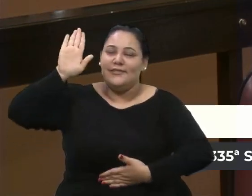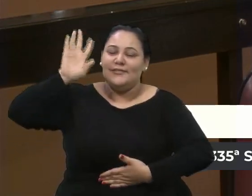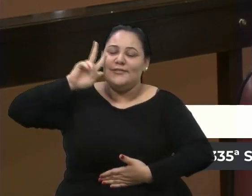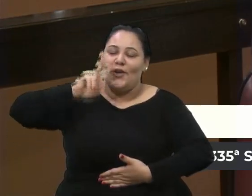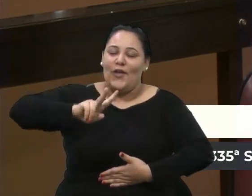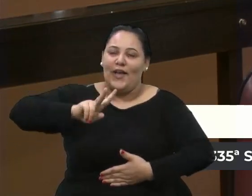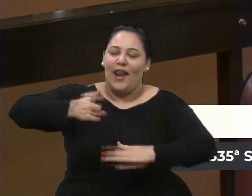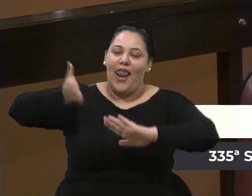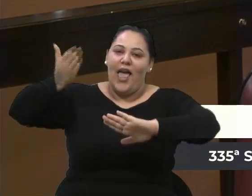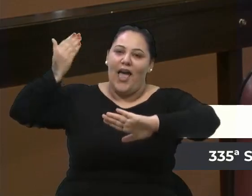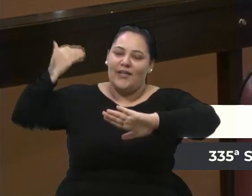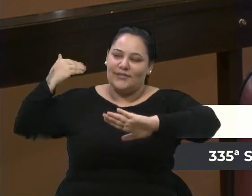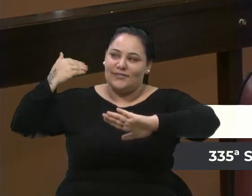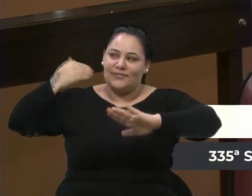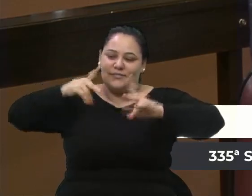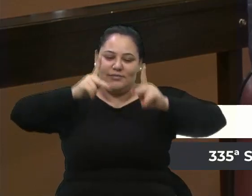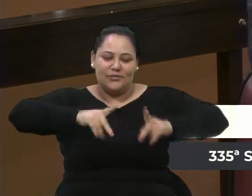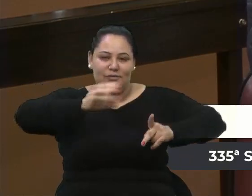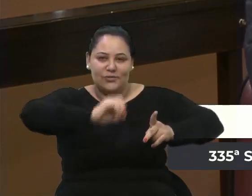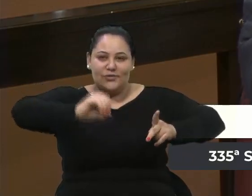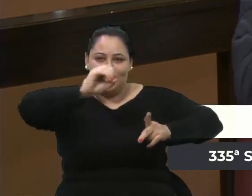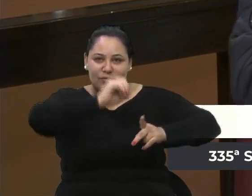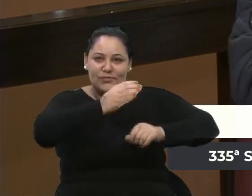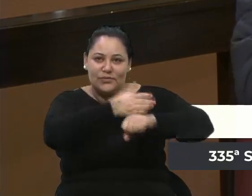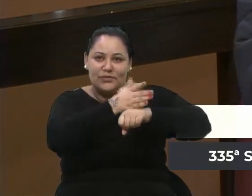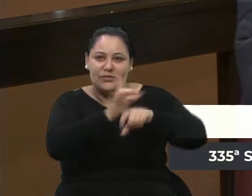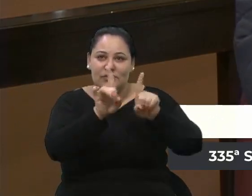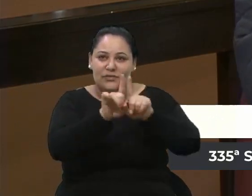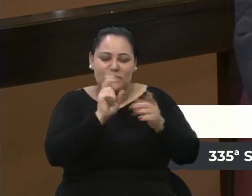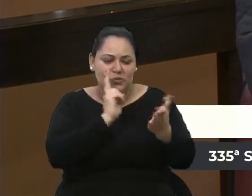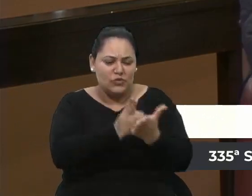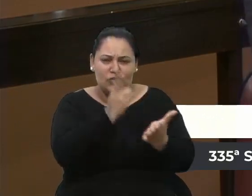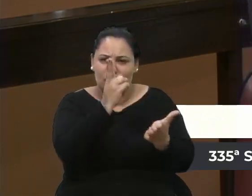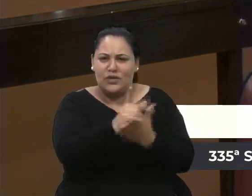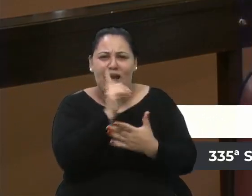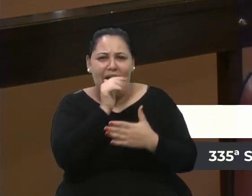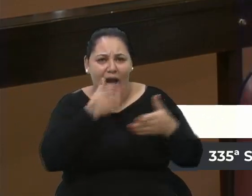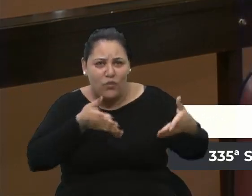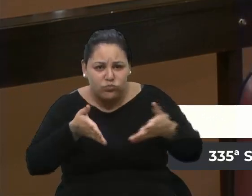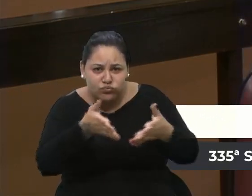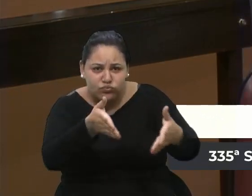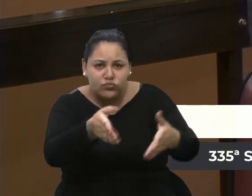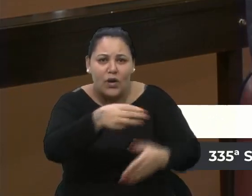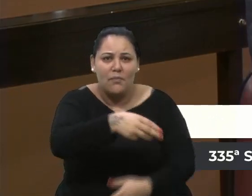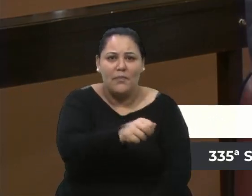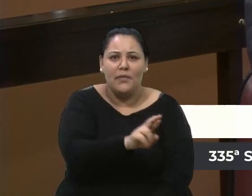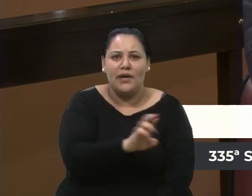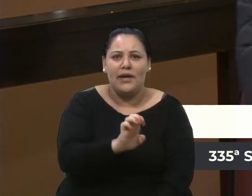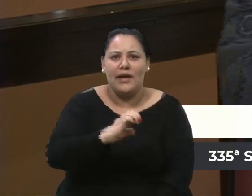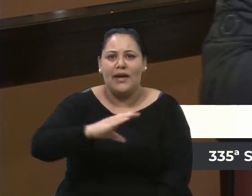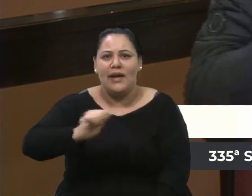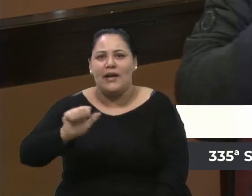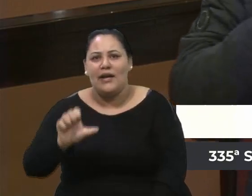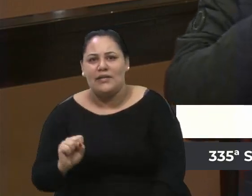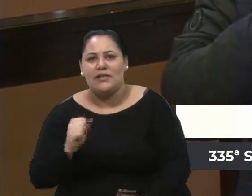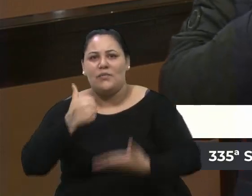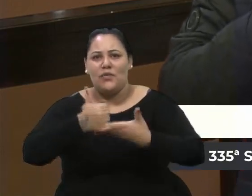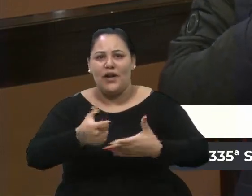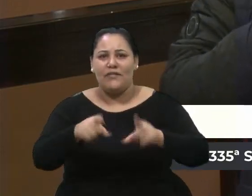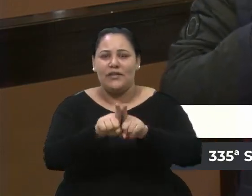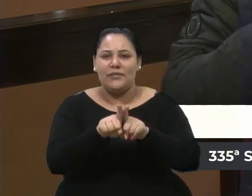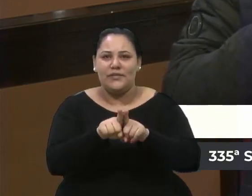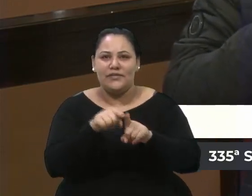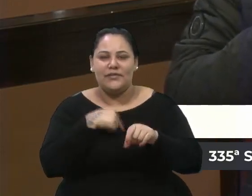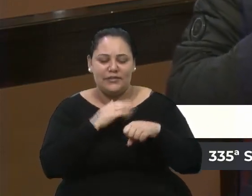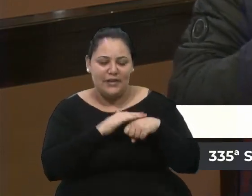atrás, além da questão da água, da continuidade, do Marecas, que ele apanhava muito. Então, quem me cativou e me vacinou por